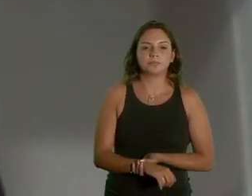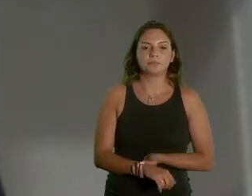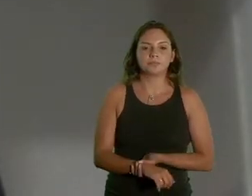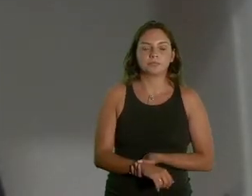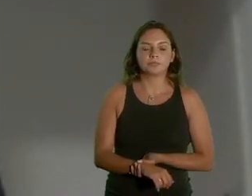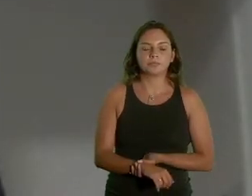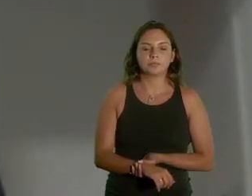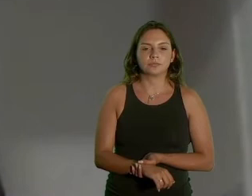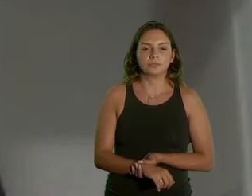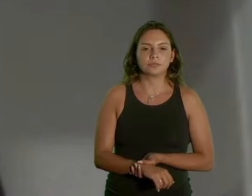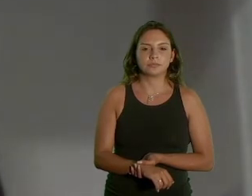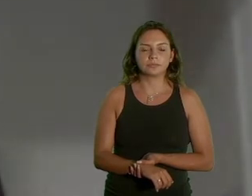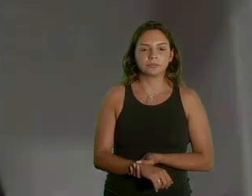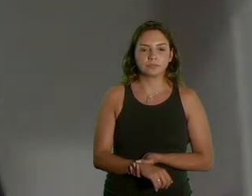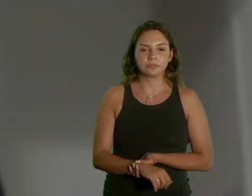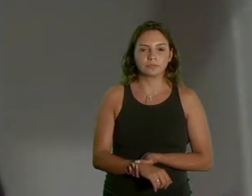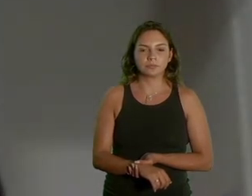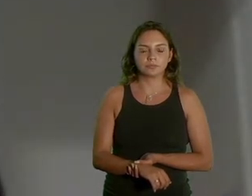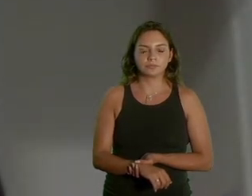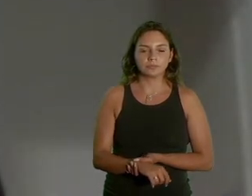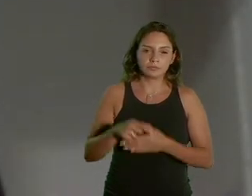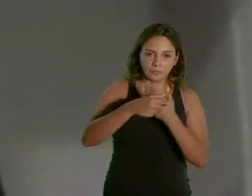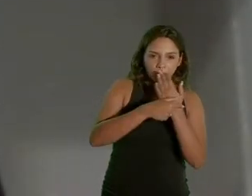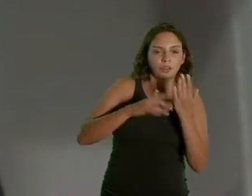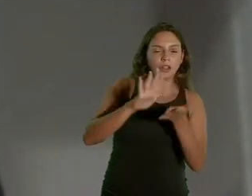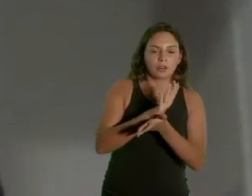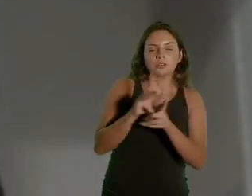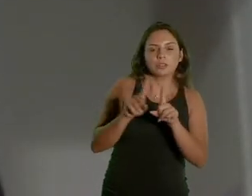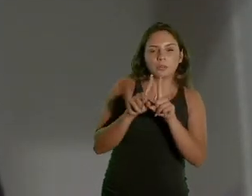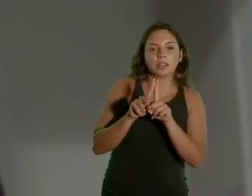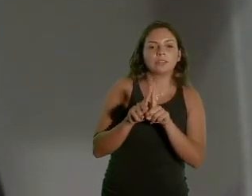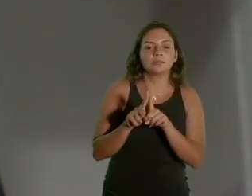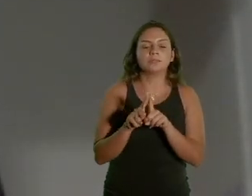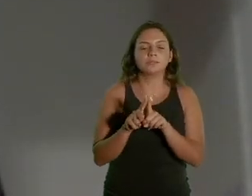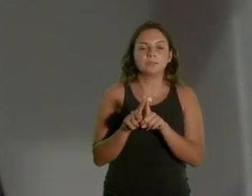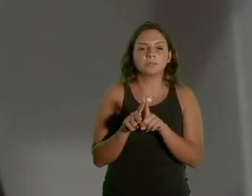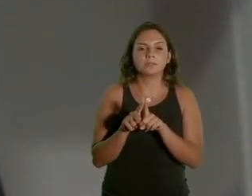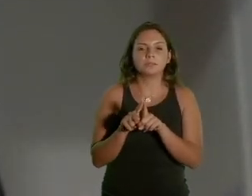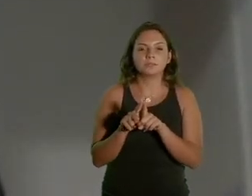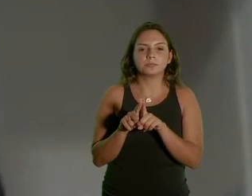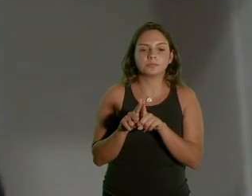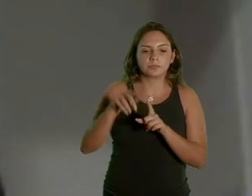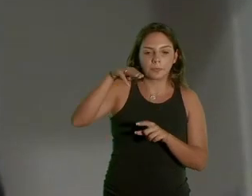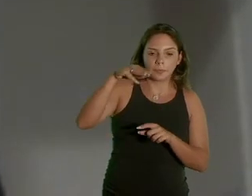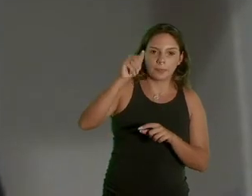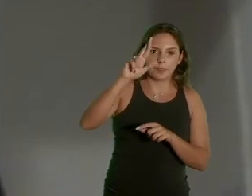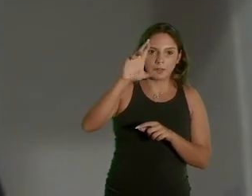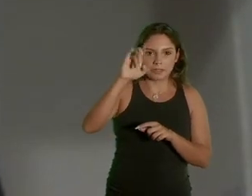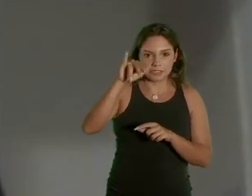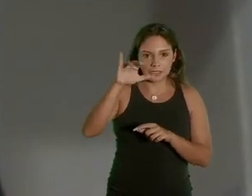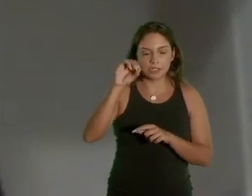Além dessas grandes inspirações, os autores araxaenses também são grandes inspirações, o Marcelino